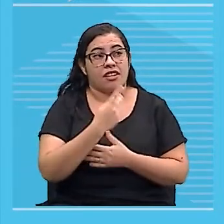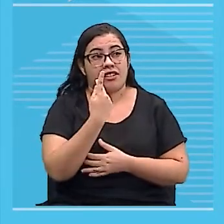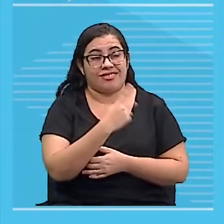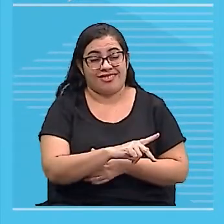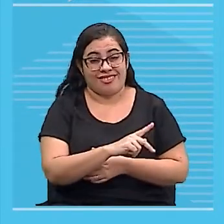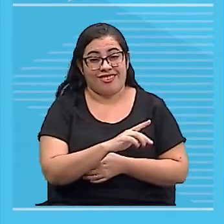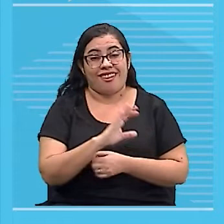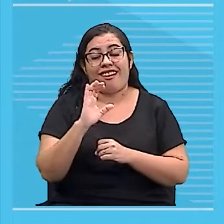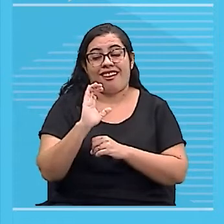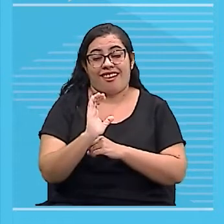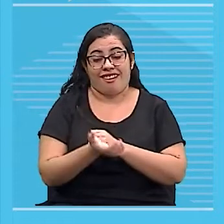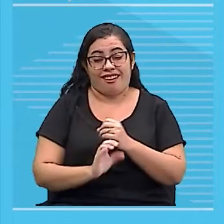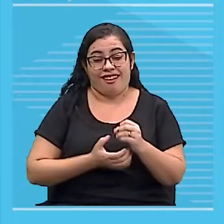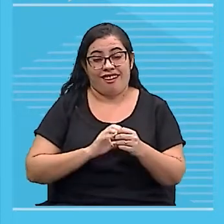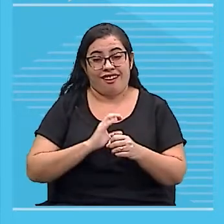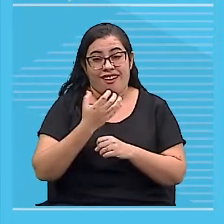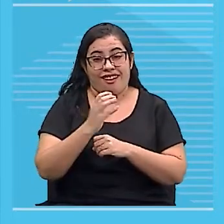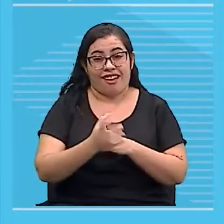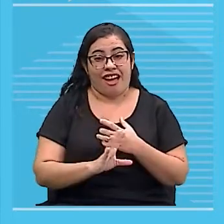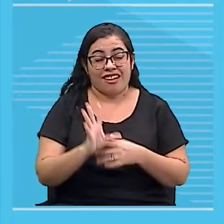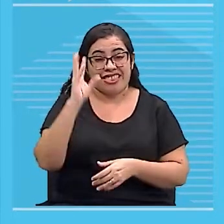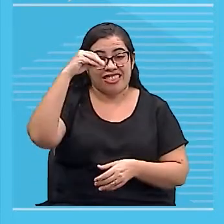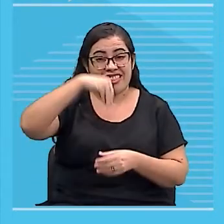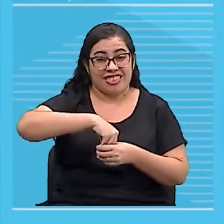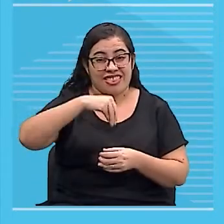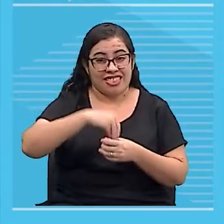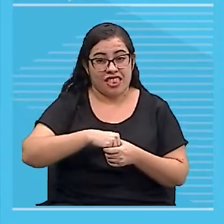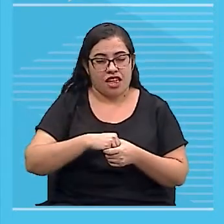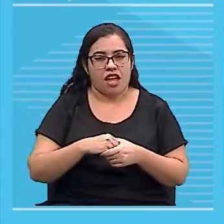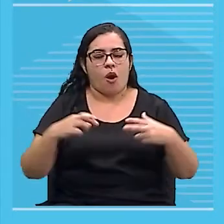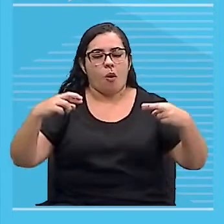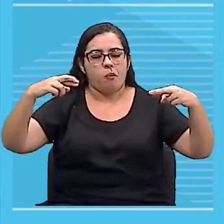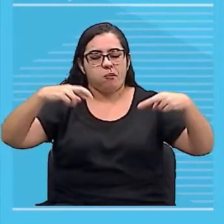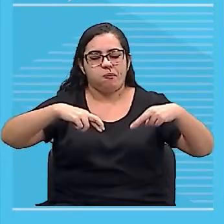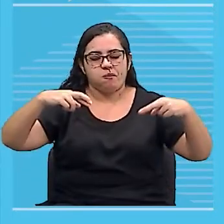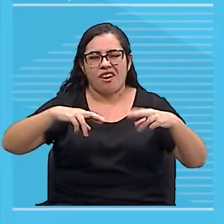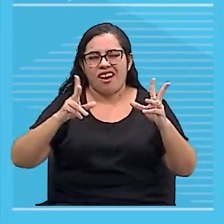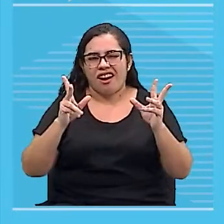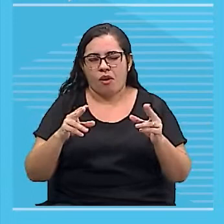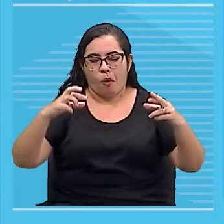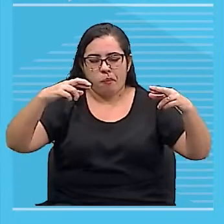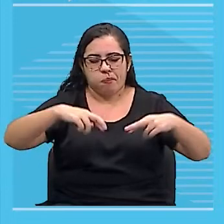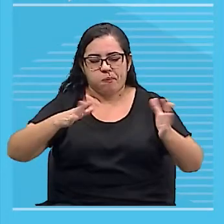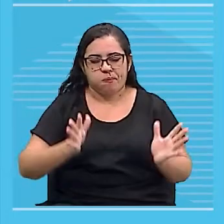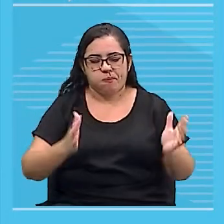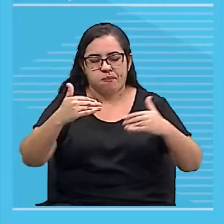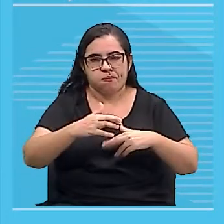armazenar cargas como uma bateria, são acumuladores de carga,